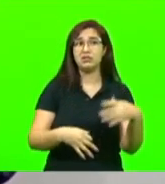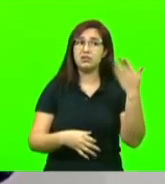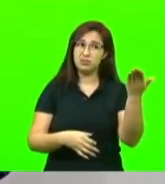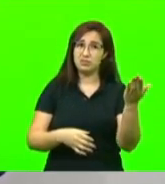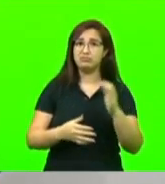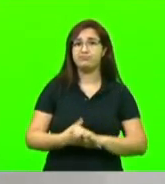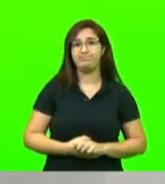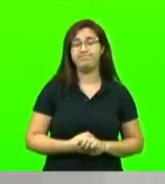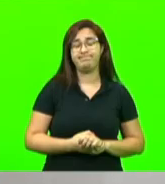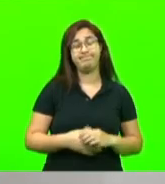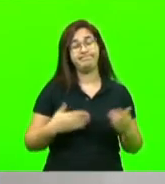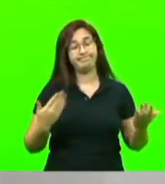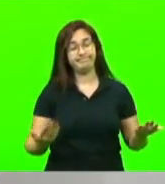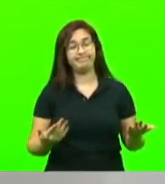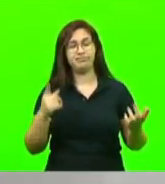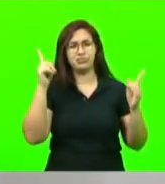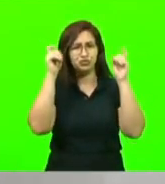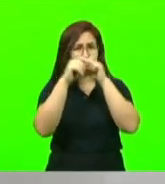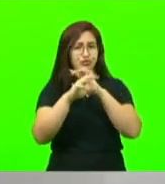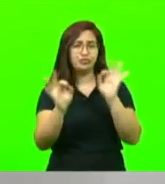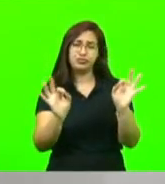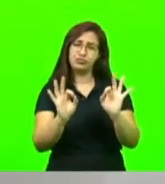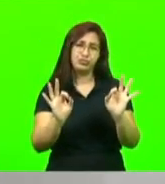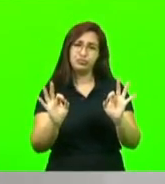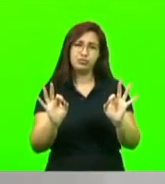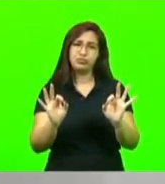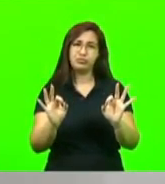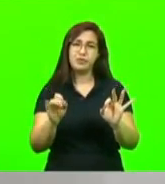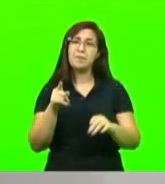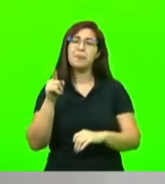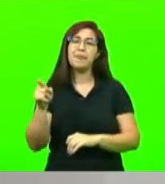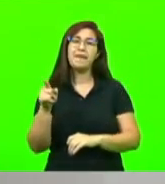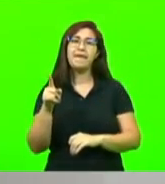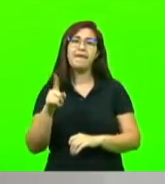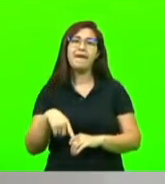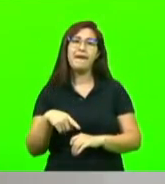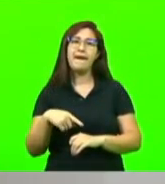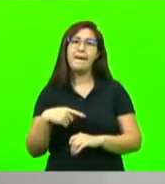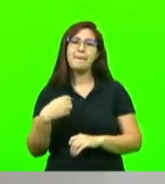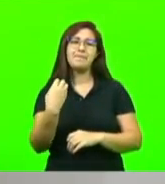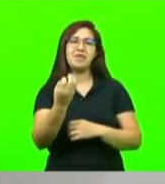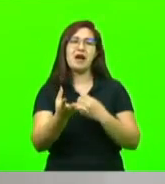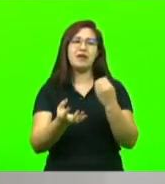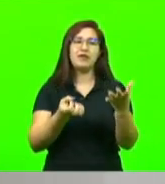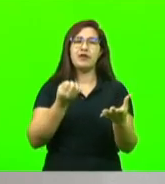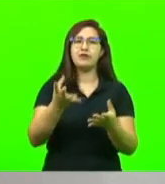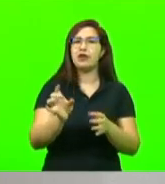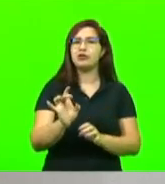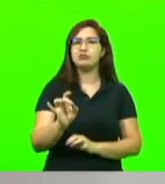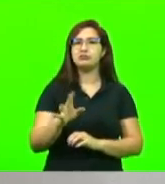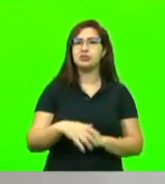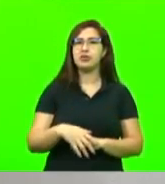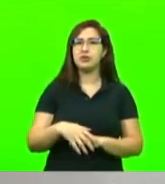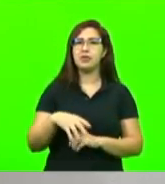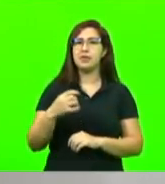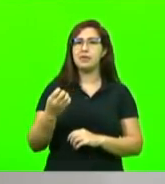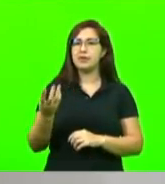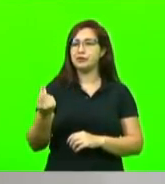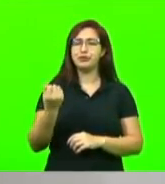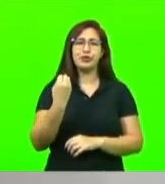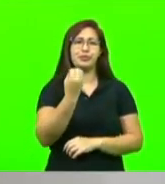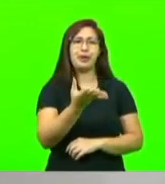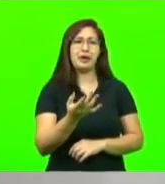Então, não tem dificuldade nenhuma nisso. É o office boy do cheque. O governo é o office boy do cheque. Pega o cheque aqui e leva para lá.